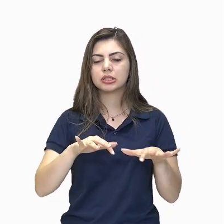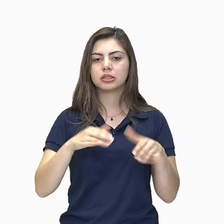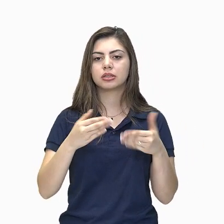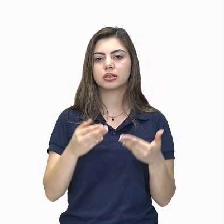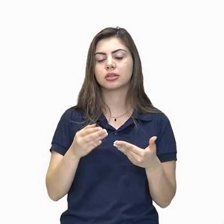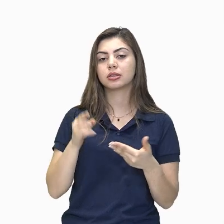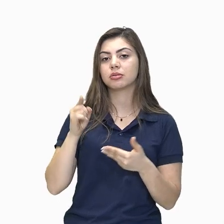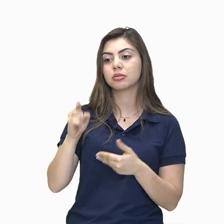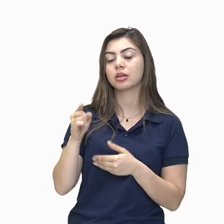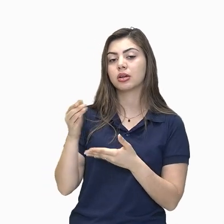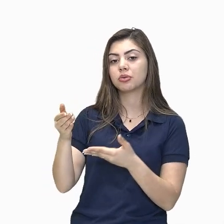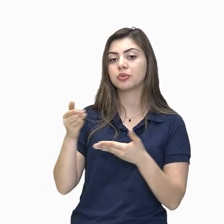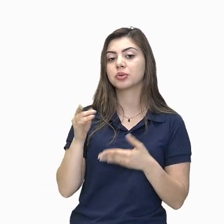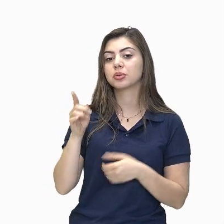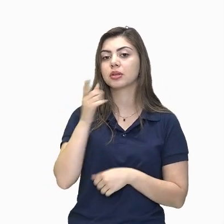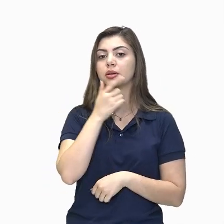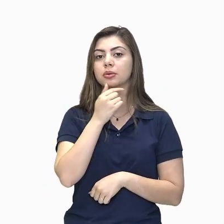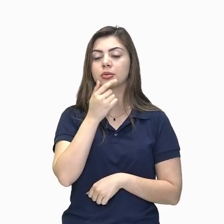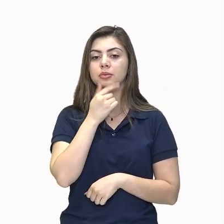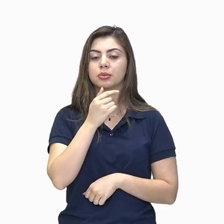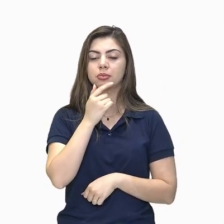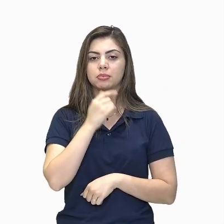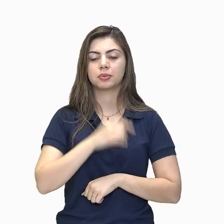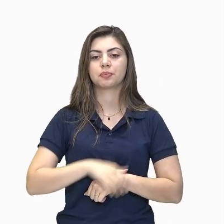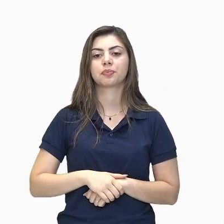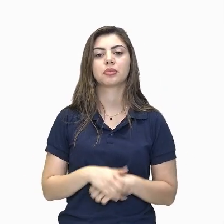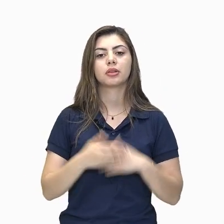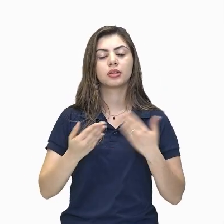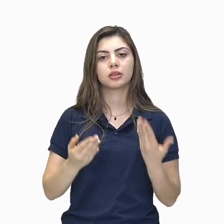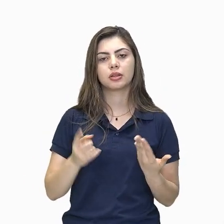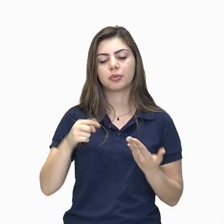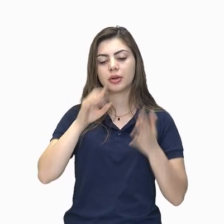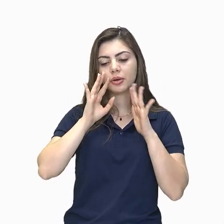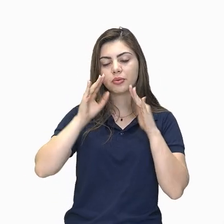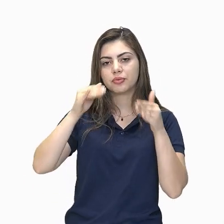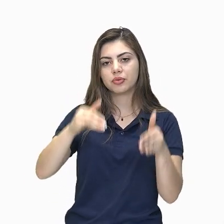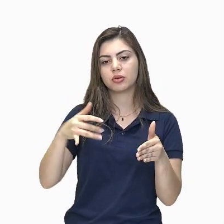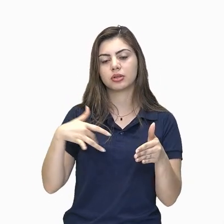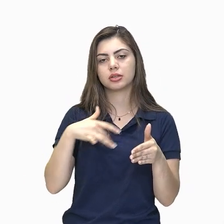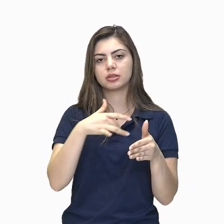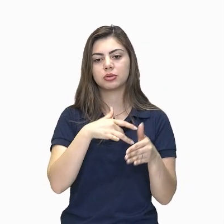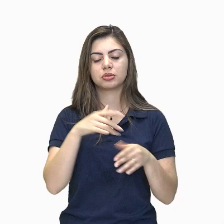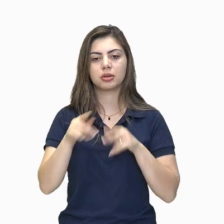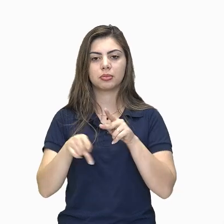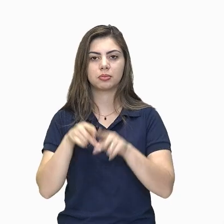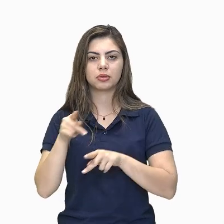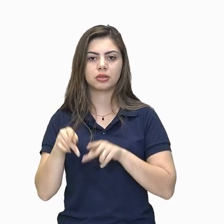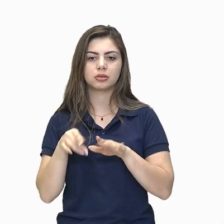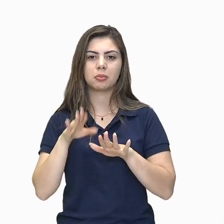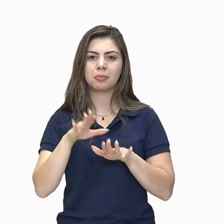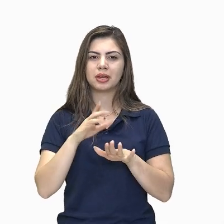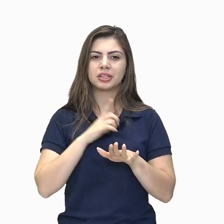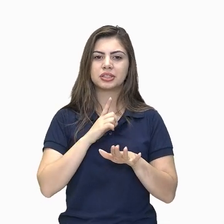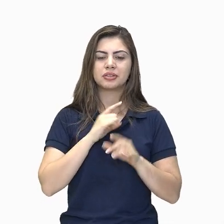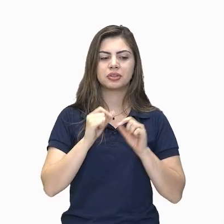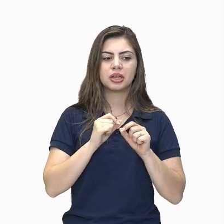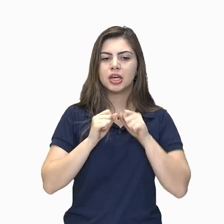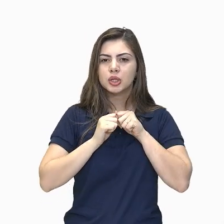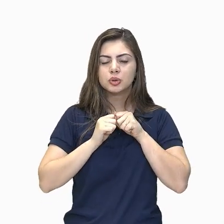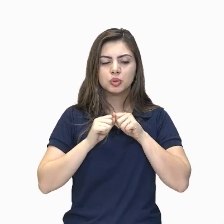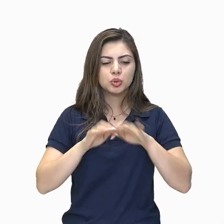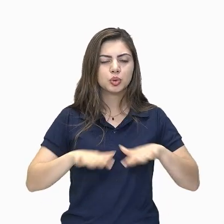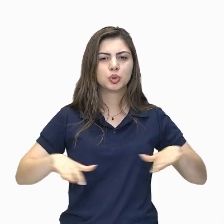trazida para o Brasil, ela tinha um caráter de saúde pública, entretanto, o processo ele não foi democrático, não foi distribuído para